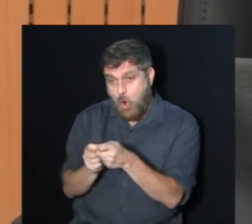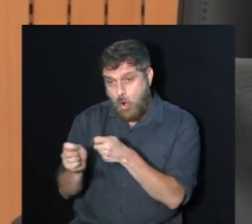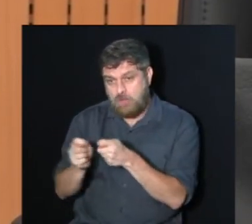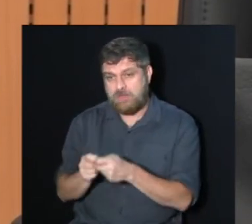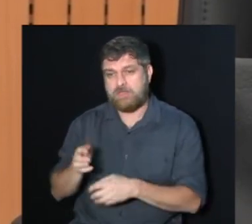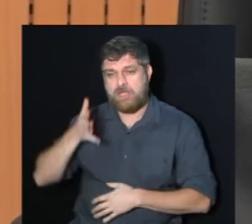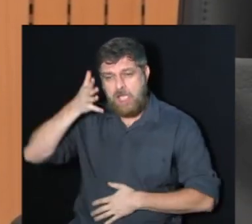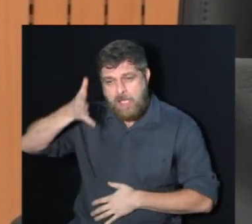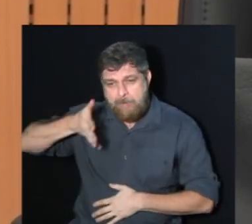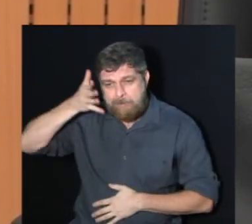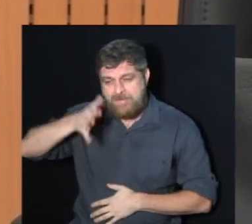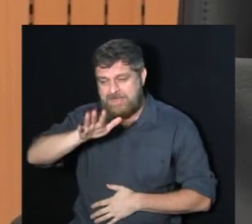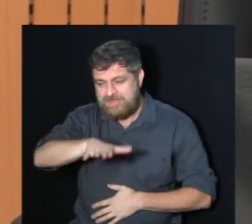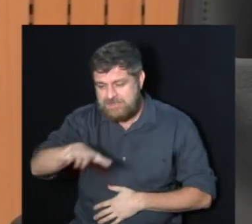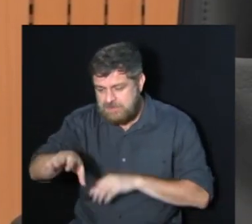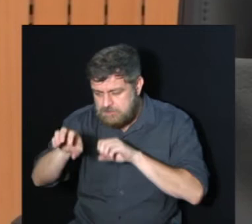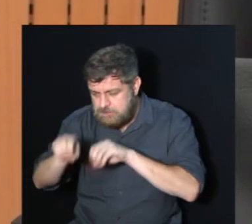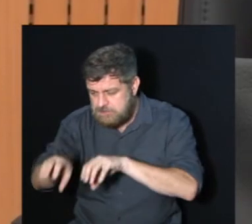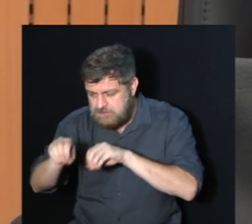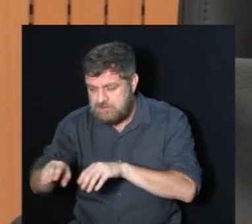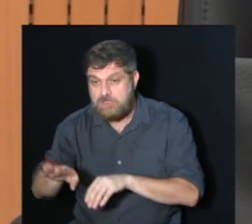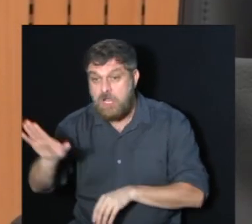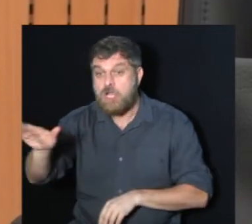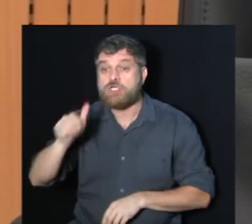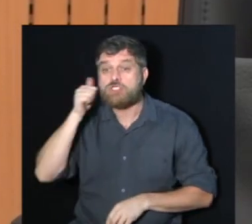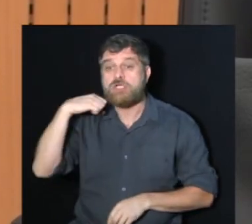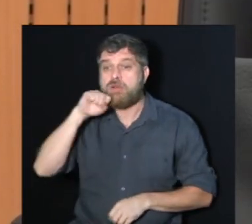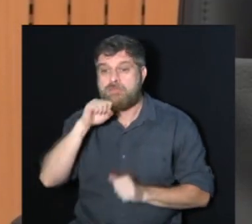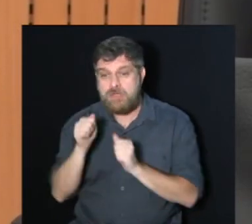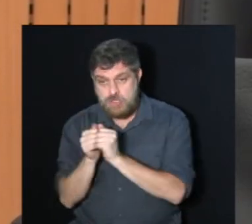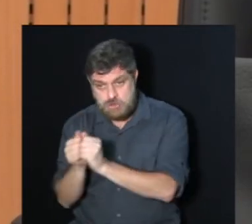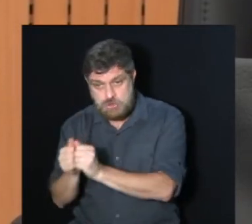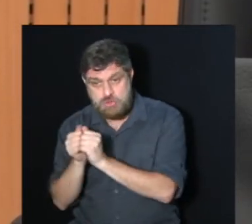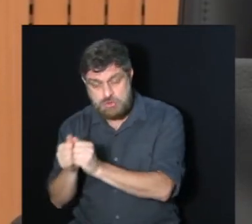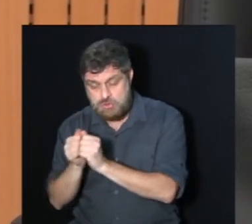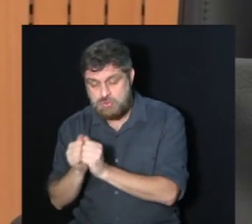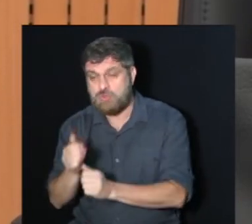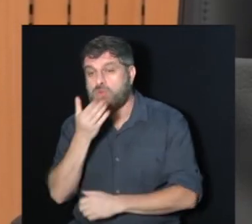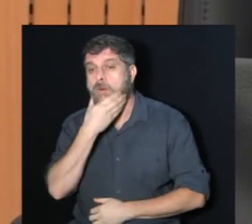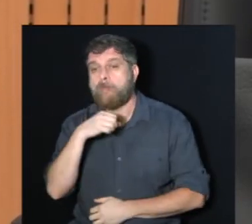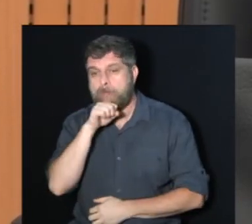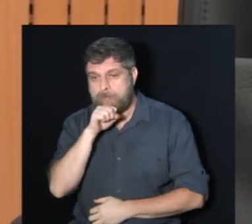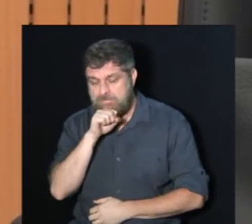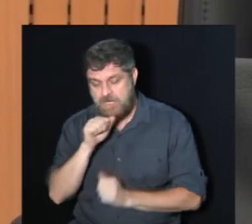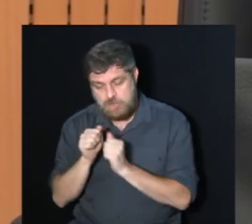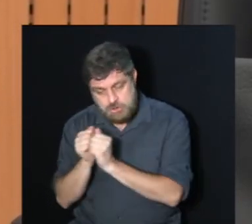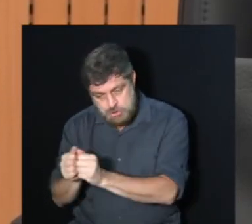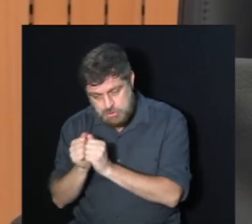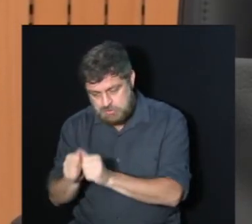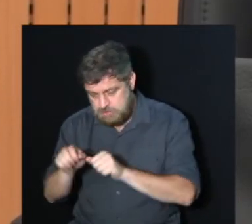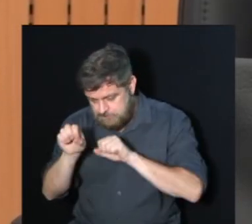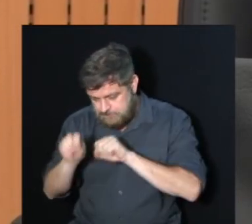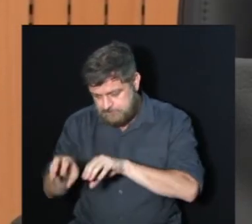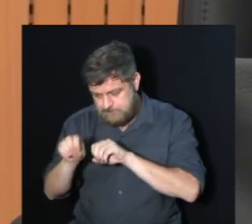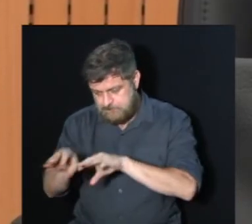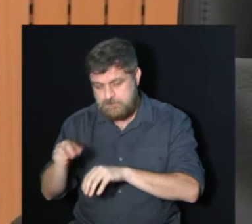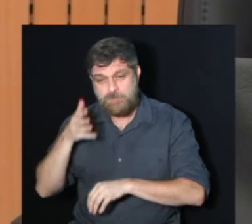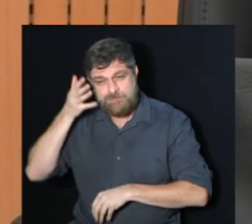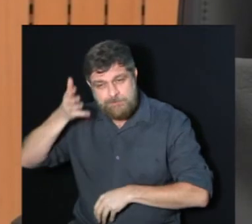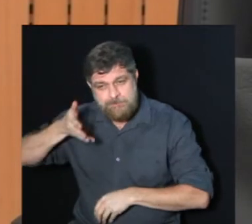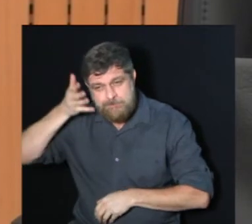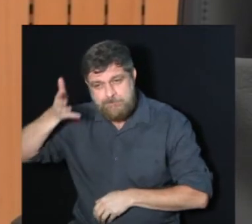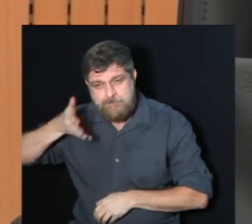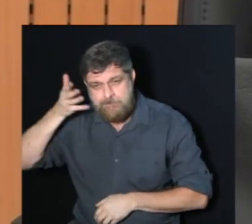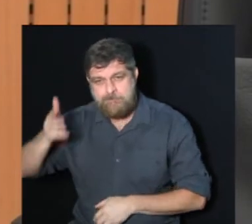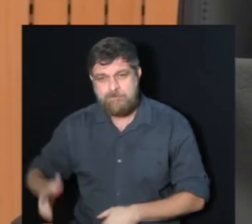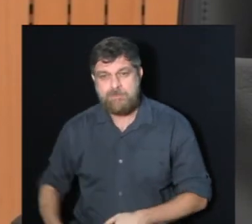palestra com as crianças, com os jovens, com as mães, junto com os pais. E também como que entra